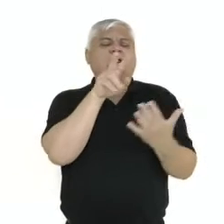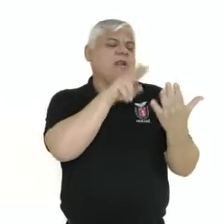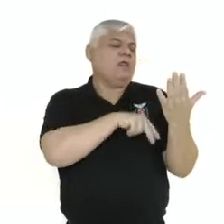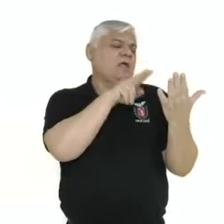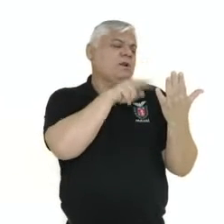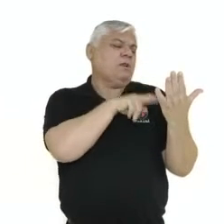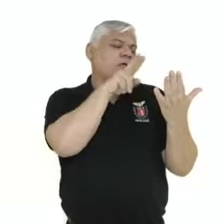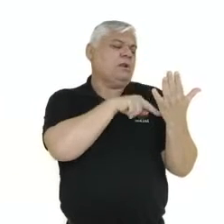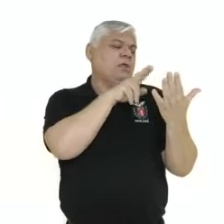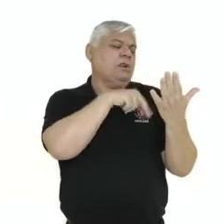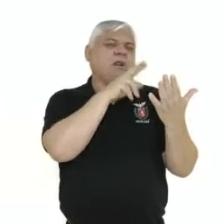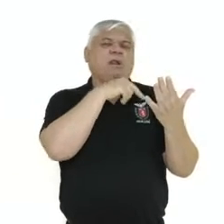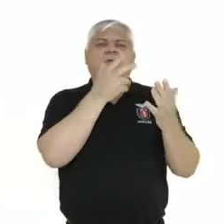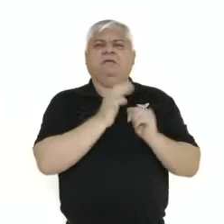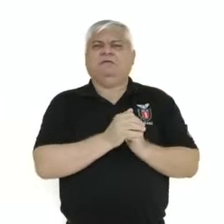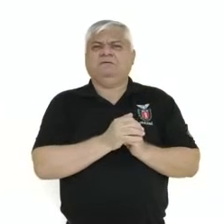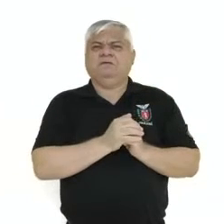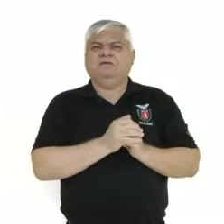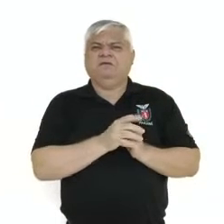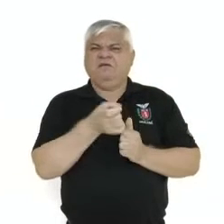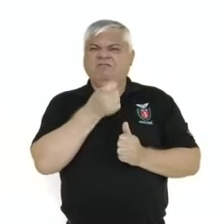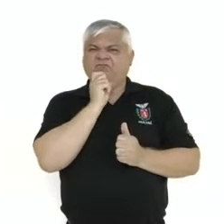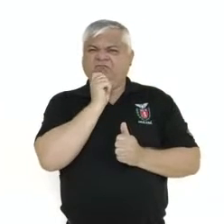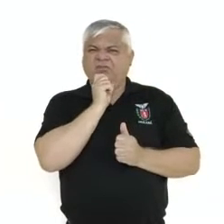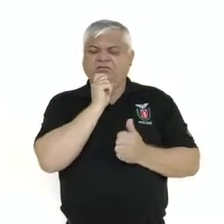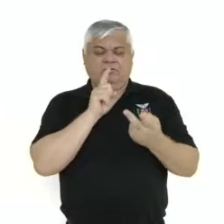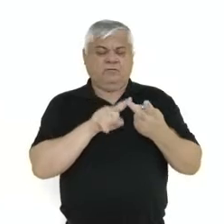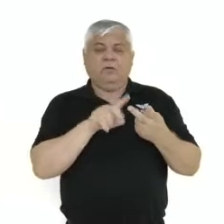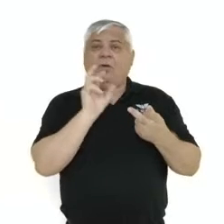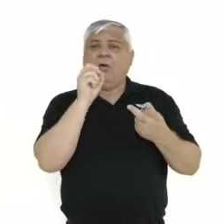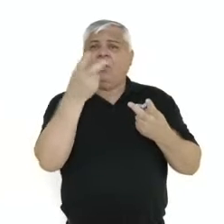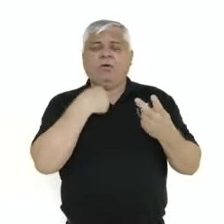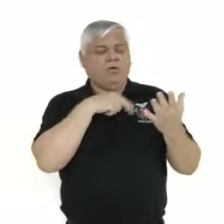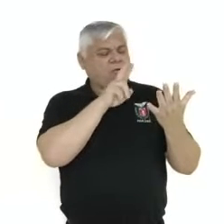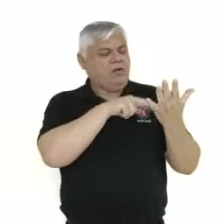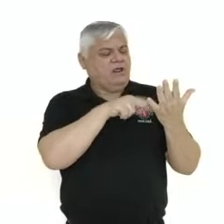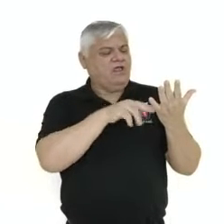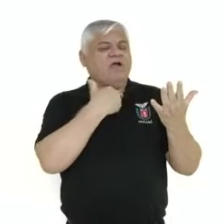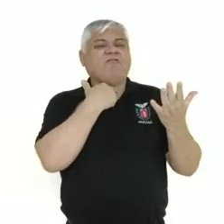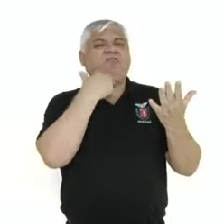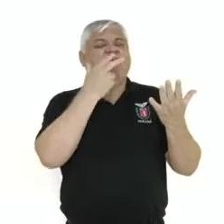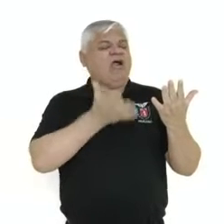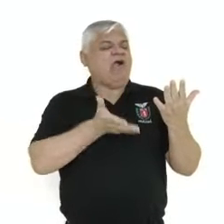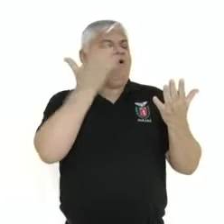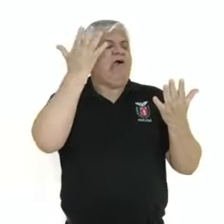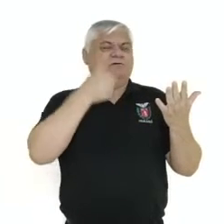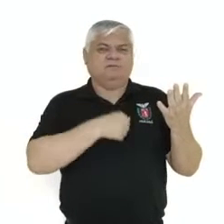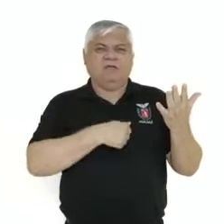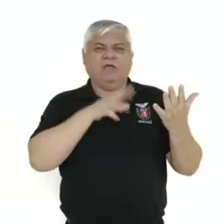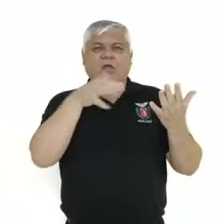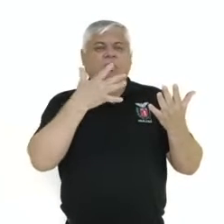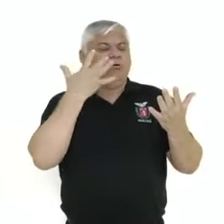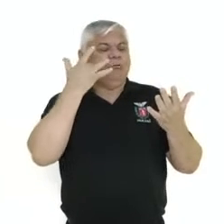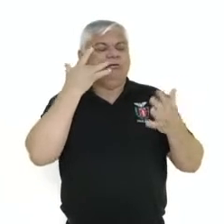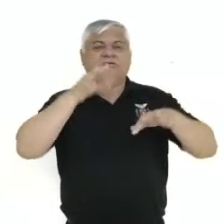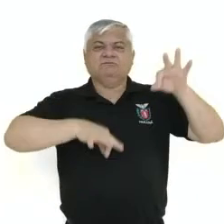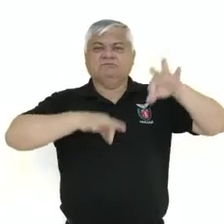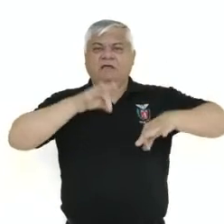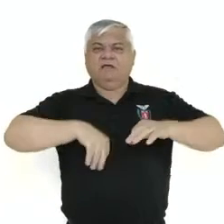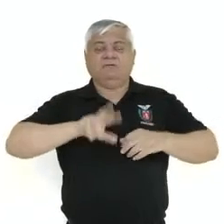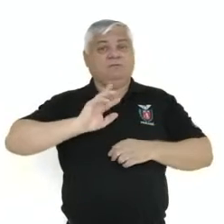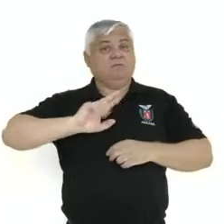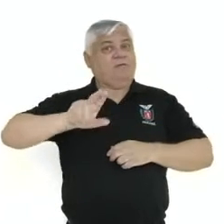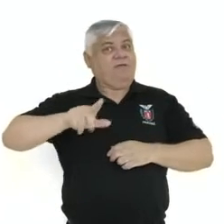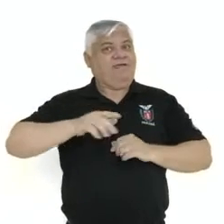leitura dramatizada. E não é apenas ler o texto em voz alta, nem representar uma peça teatral. É, acima